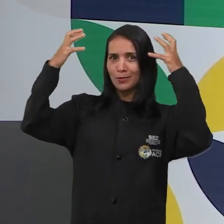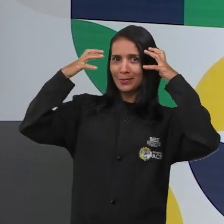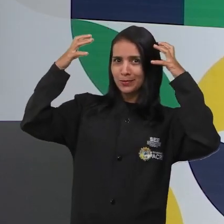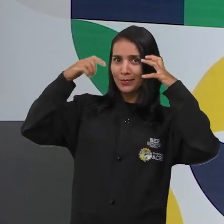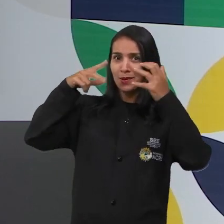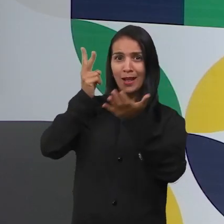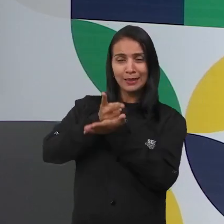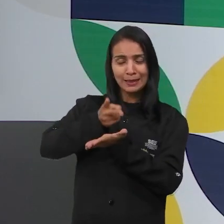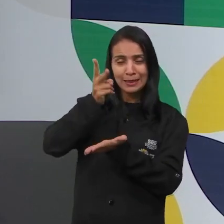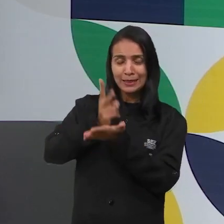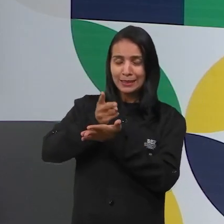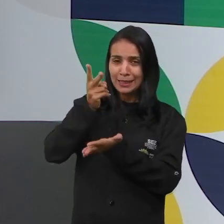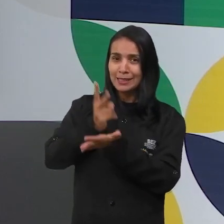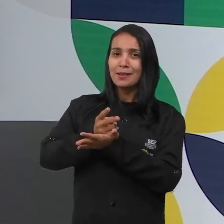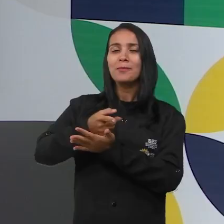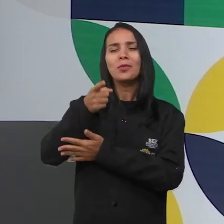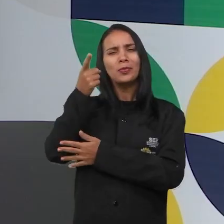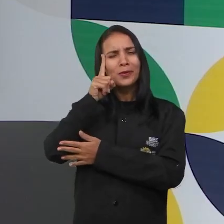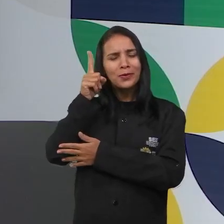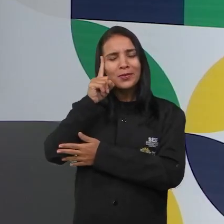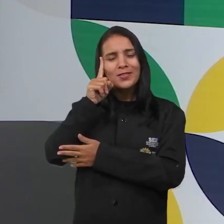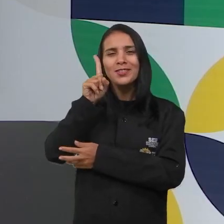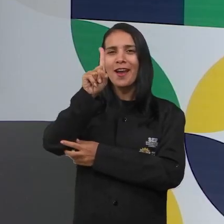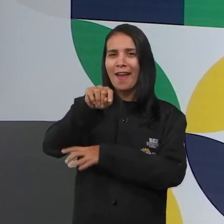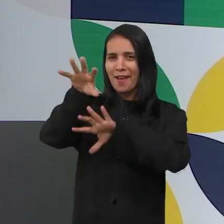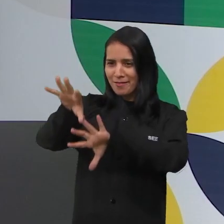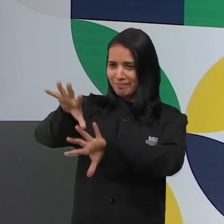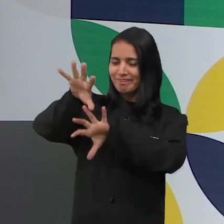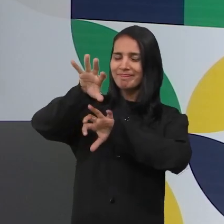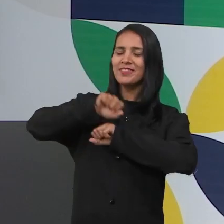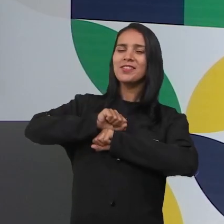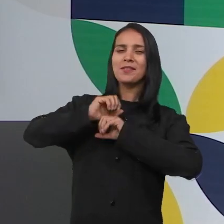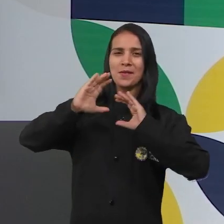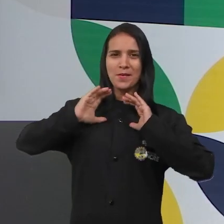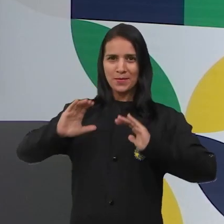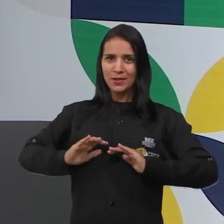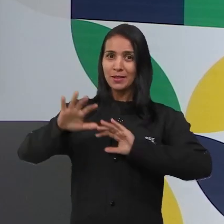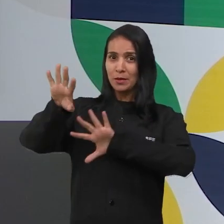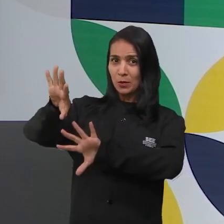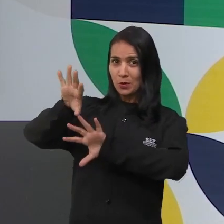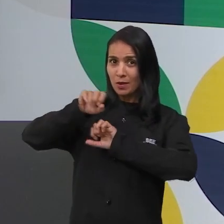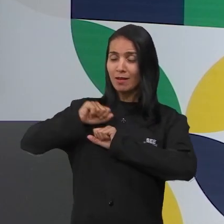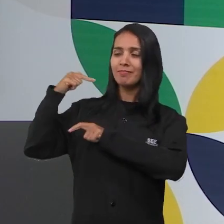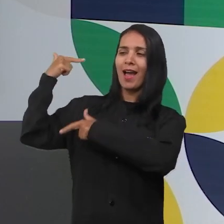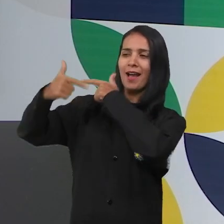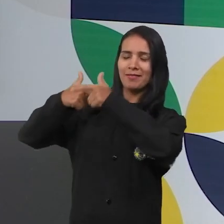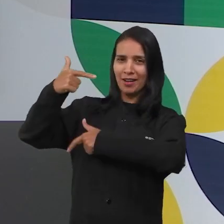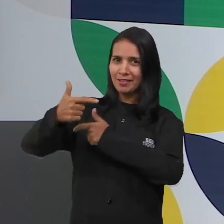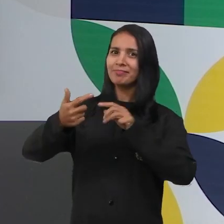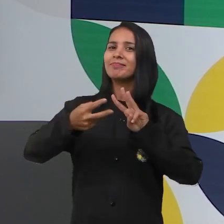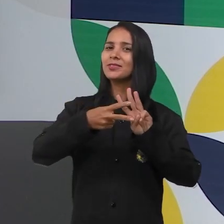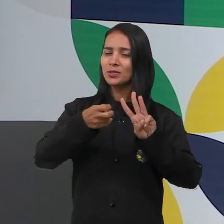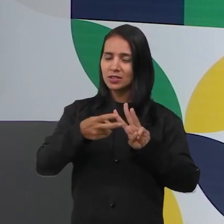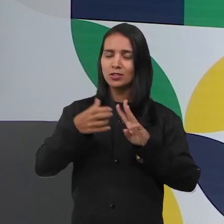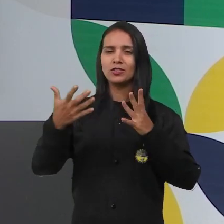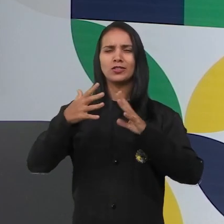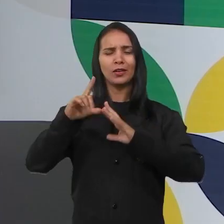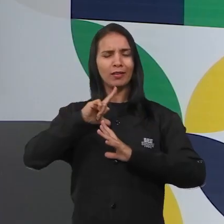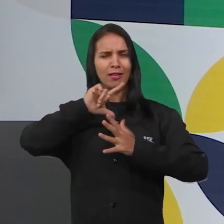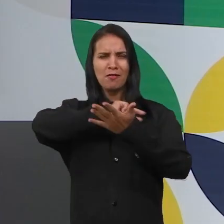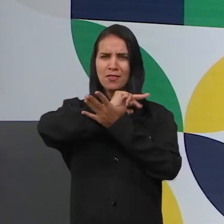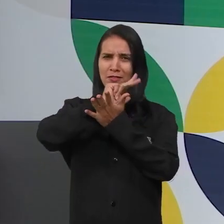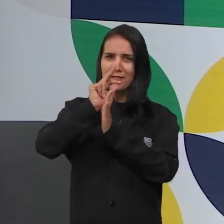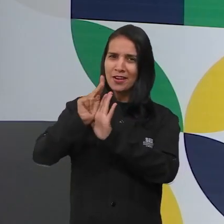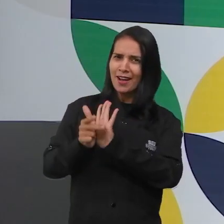hábito, inclusive, adquirido aí pelos indígenas, ok? Então, isso tudo são características